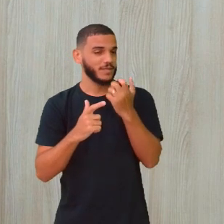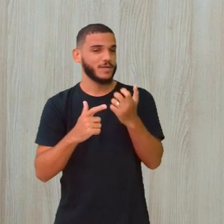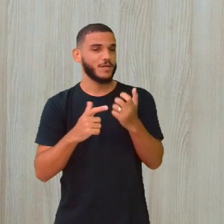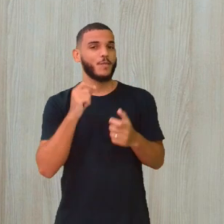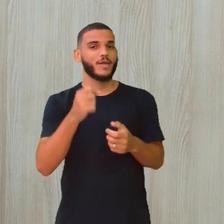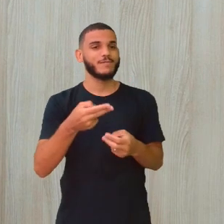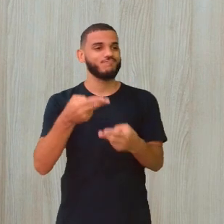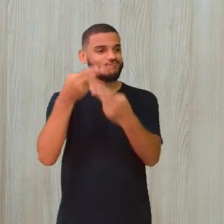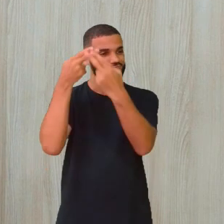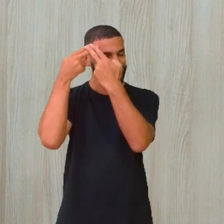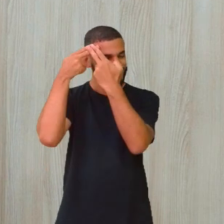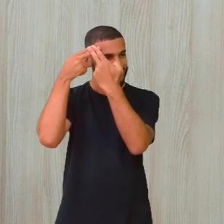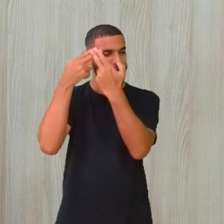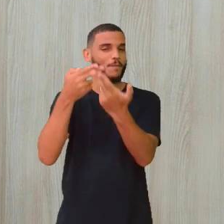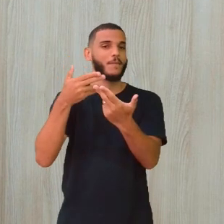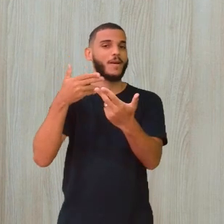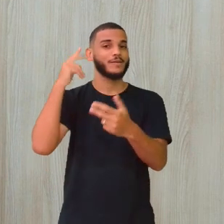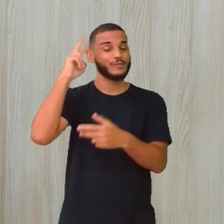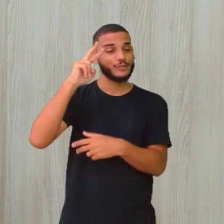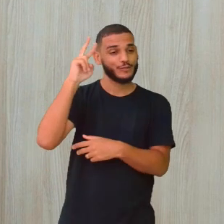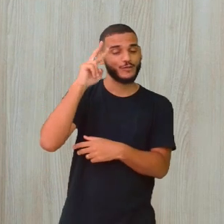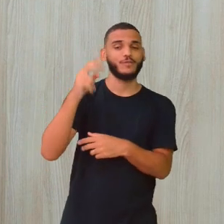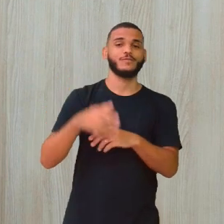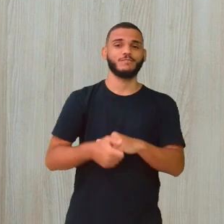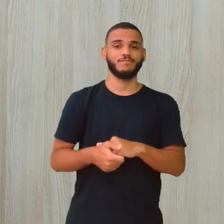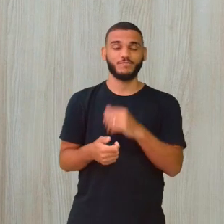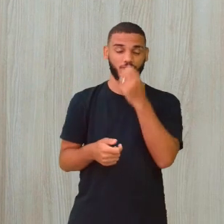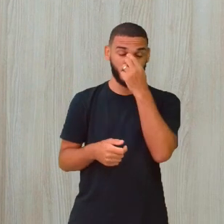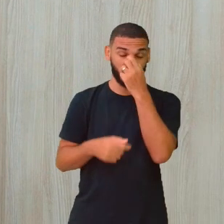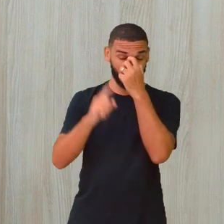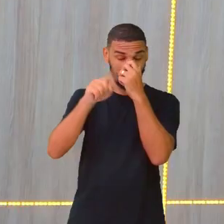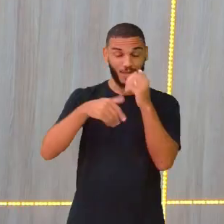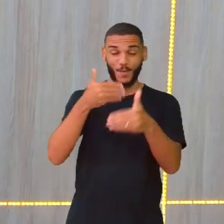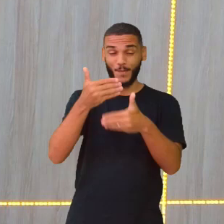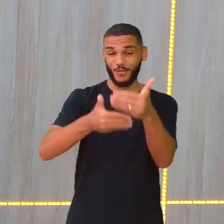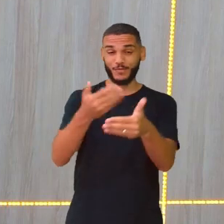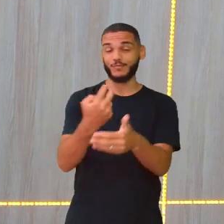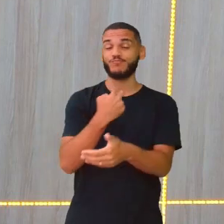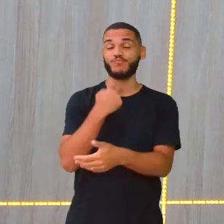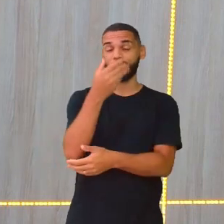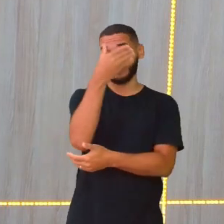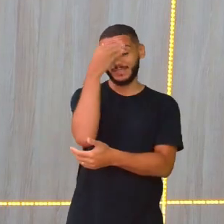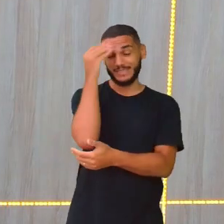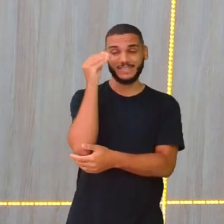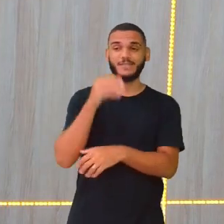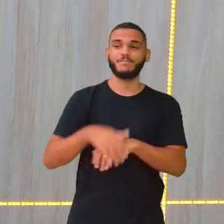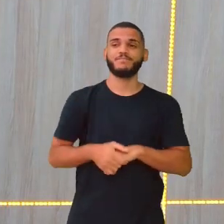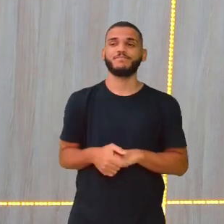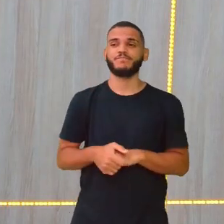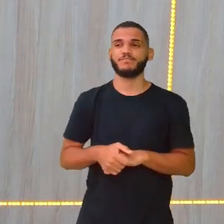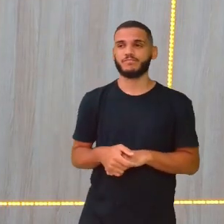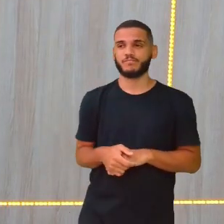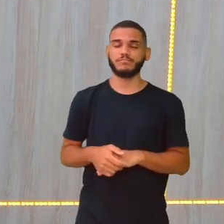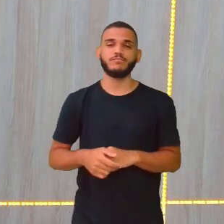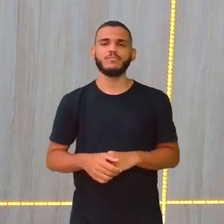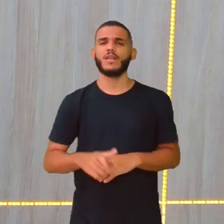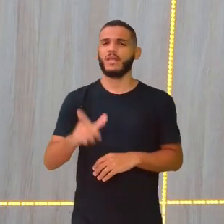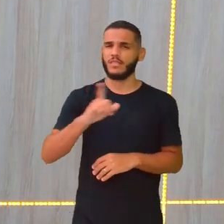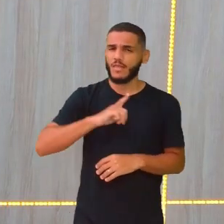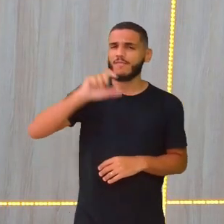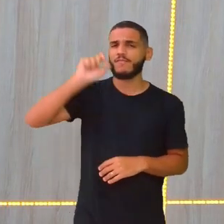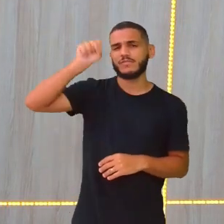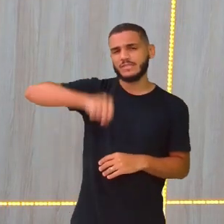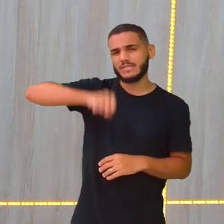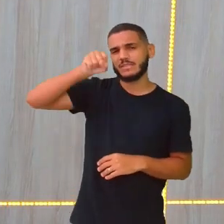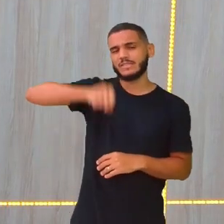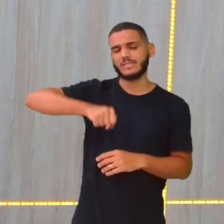histórico, Isso. né? Todo um processo. Exatamente. A gente não pode esquecer que houve sim um processo